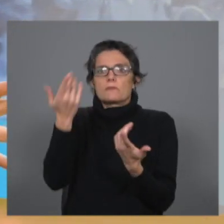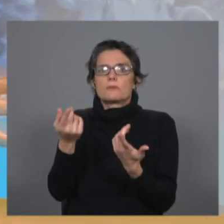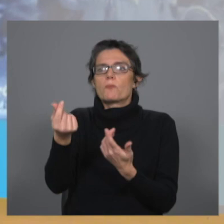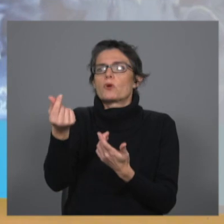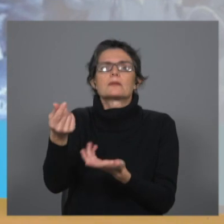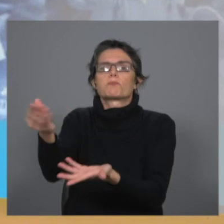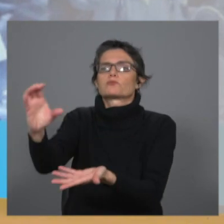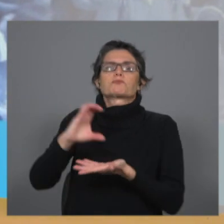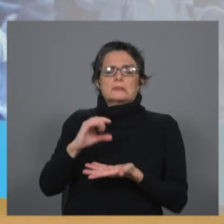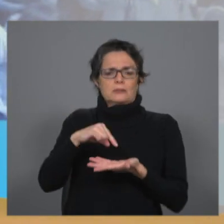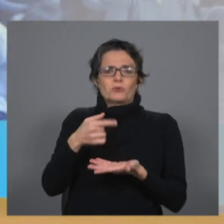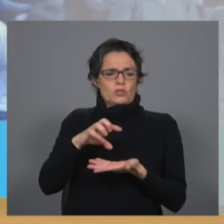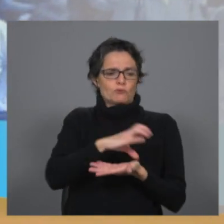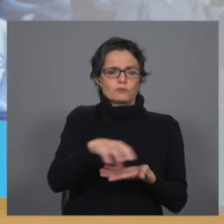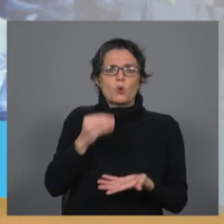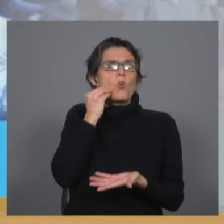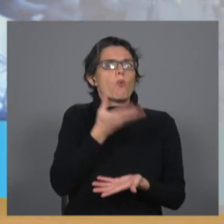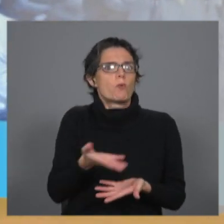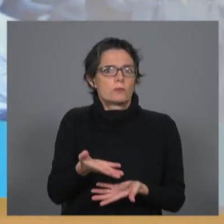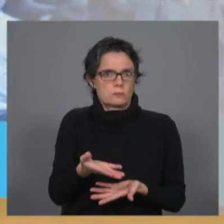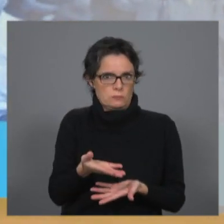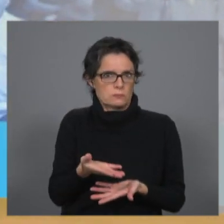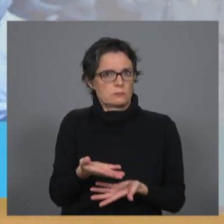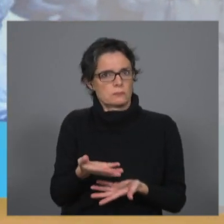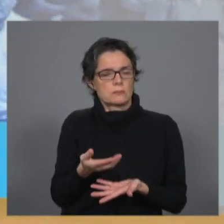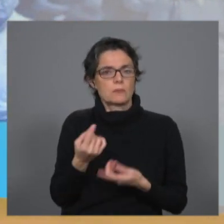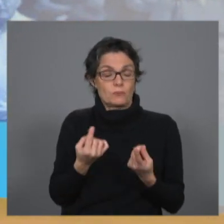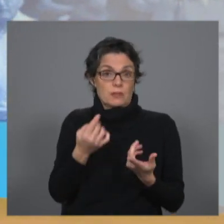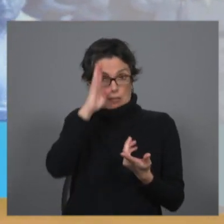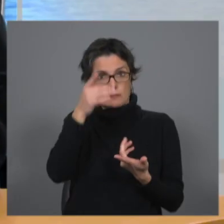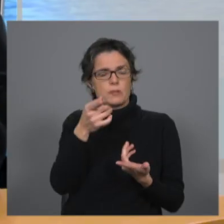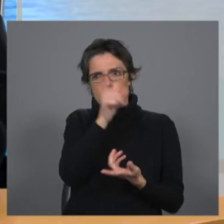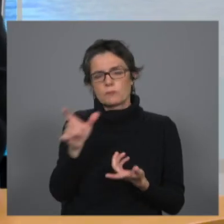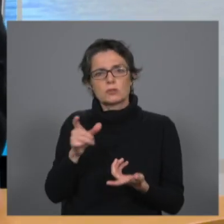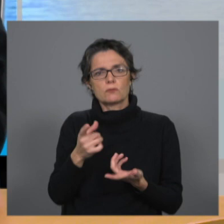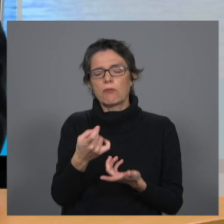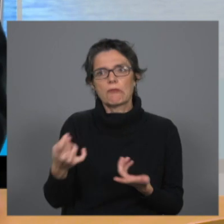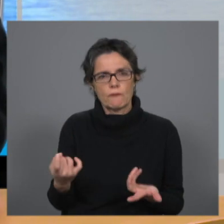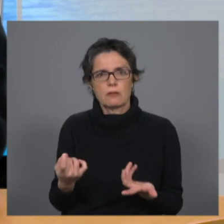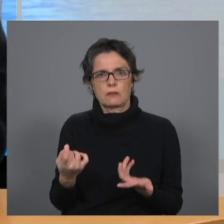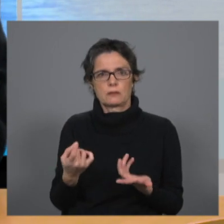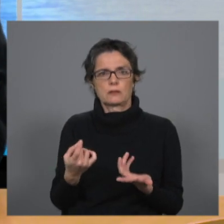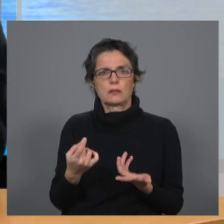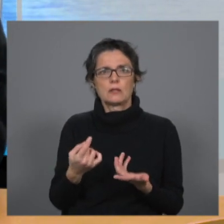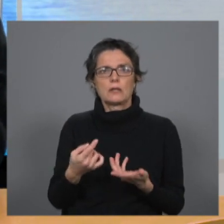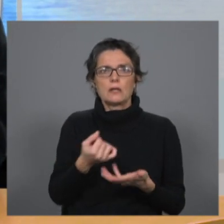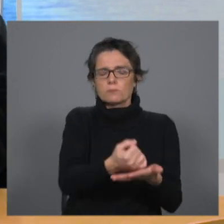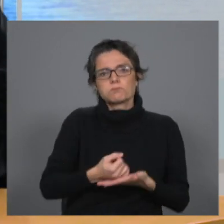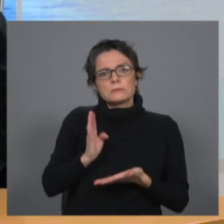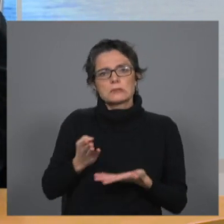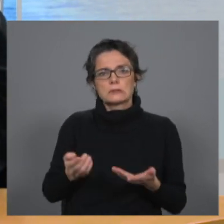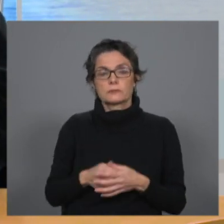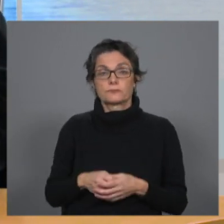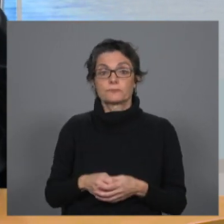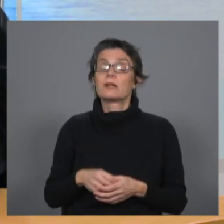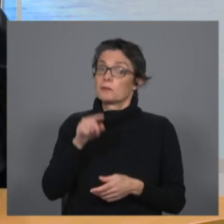sabe bem onde. Agora há este desafio, há muita gente a precisar de auxílio. E esse é outro dos riscos da presidência portuguesa da União Europeia.